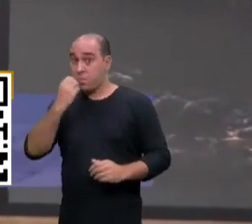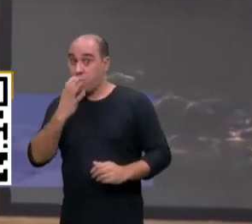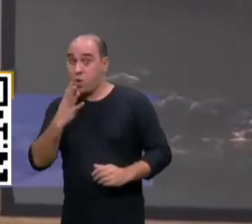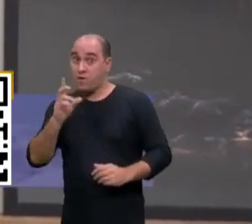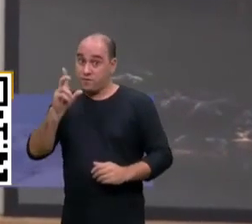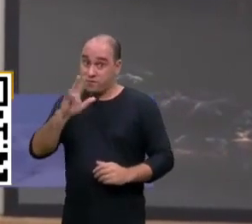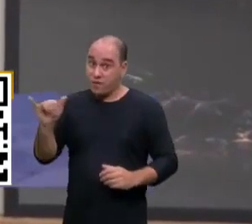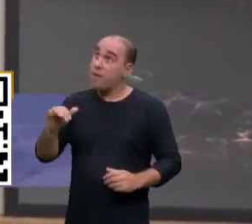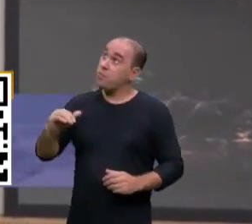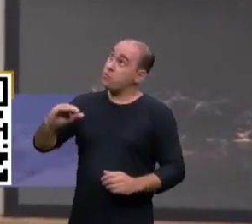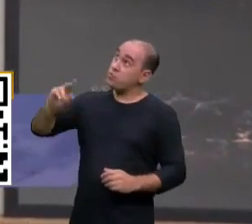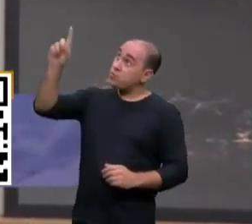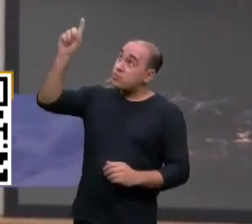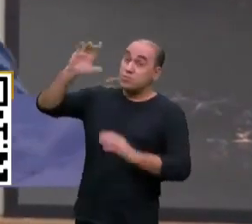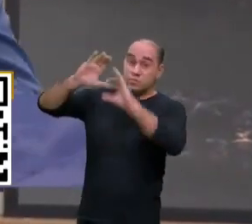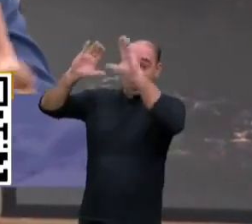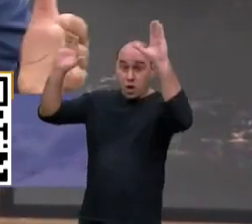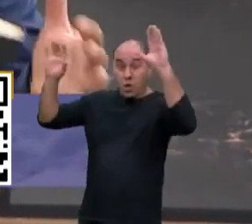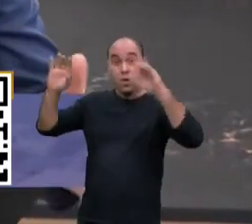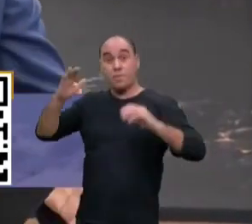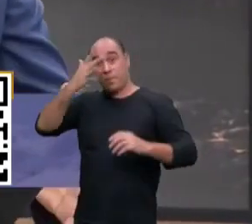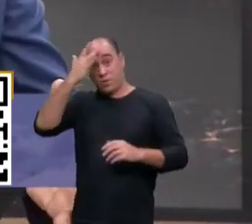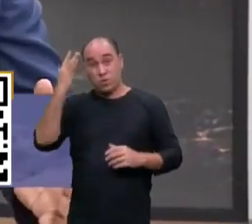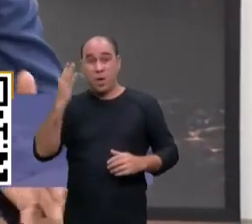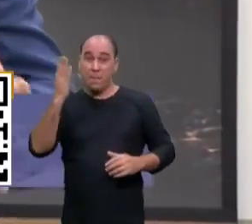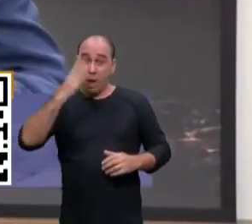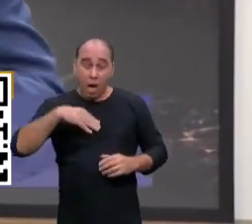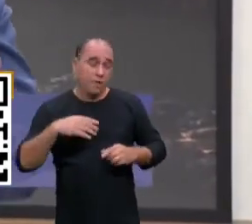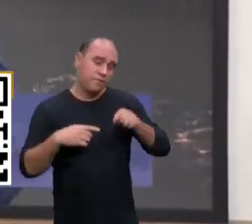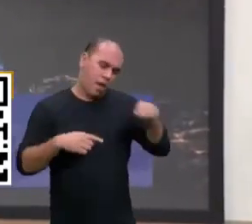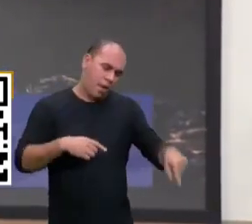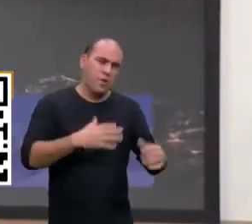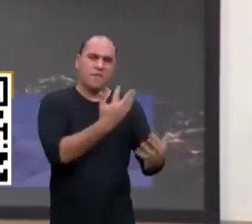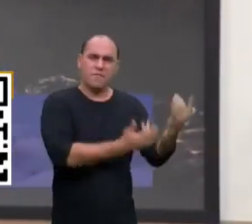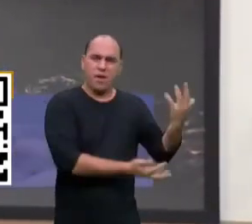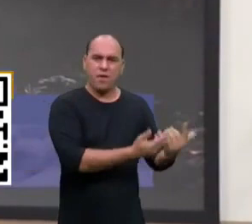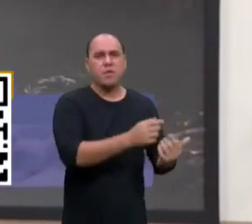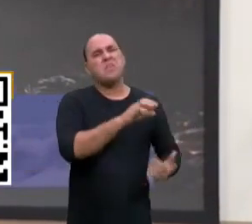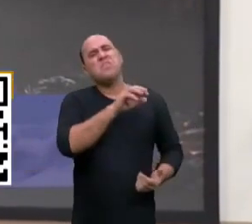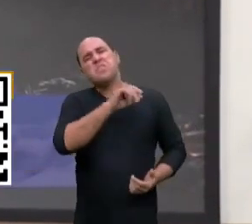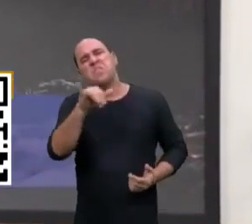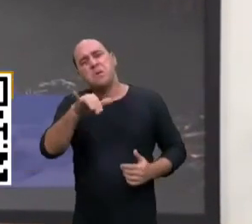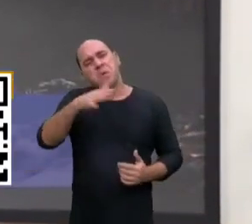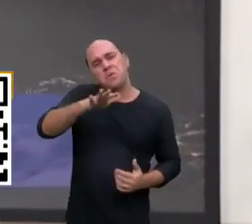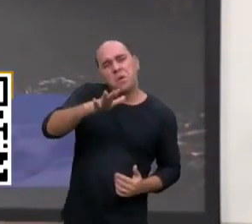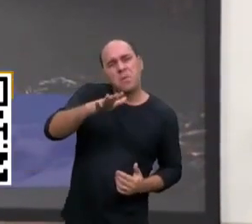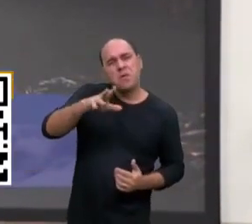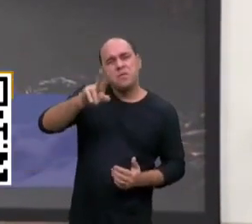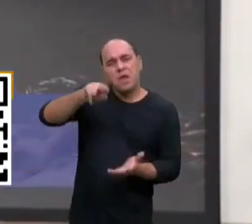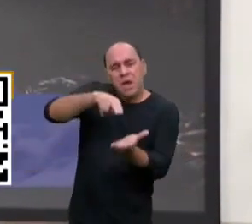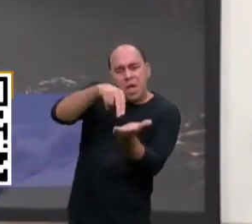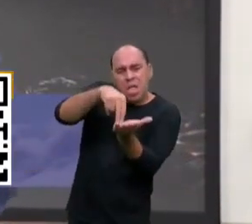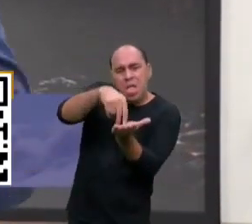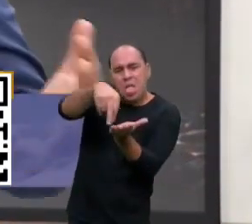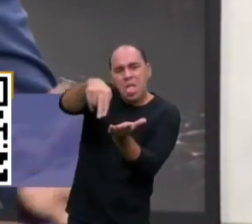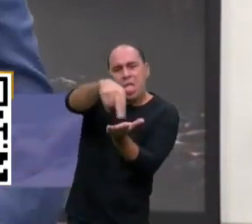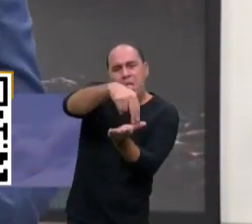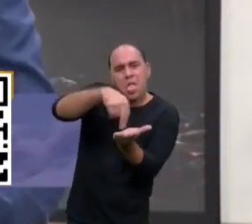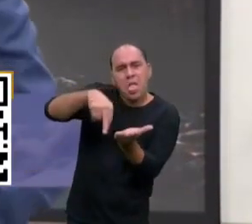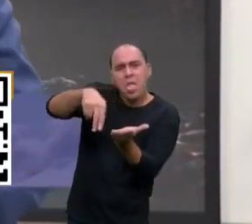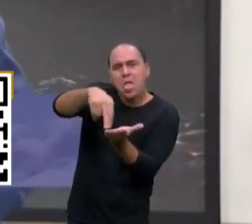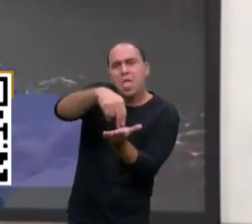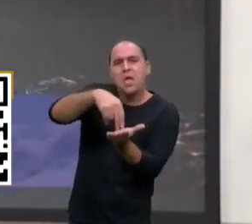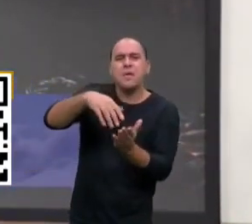ela foi boa vai para o céu se formar vai para o inferno e se for mais ou menos vai para o purgatório já ouviu isso